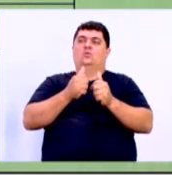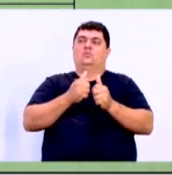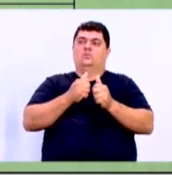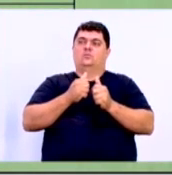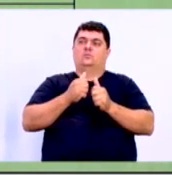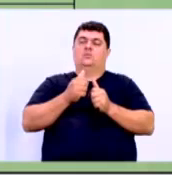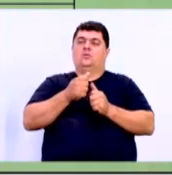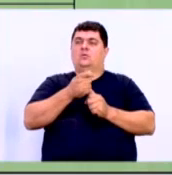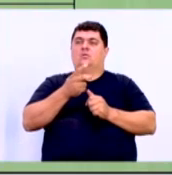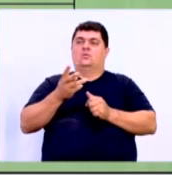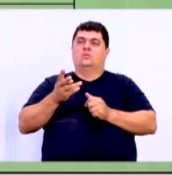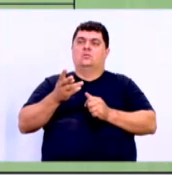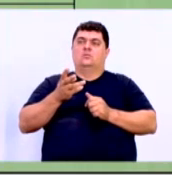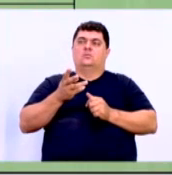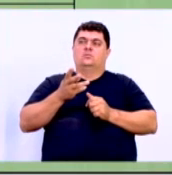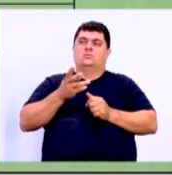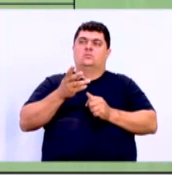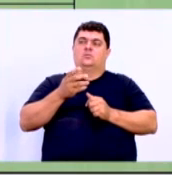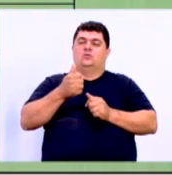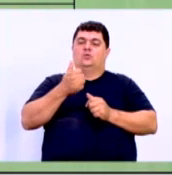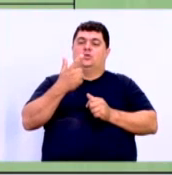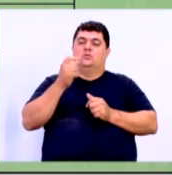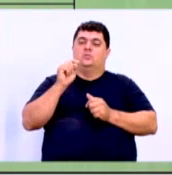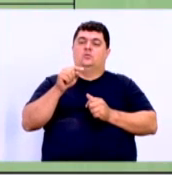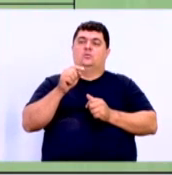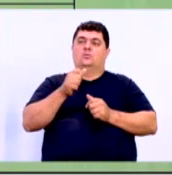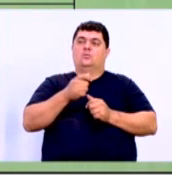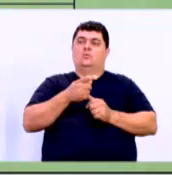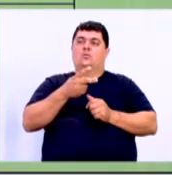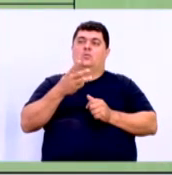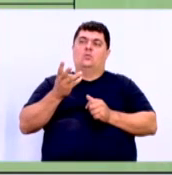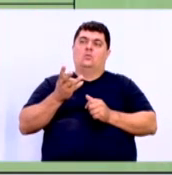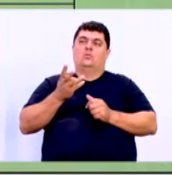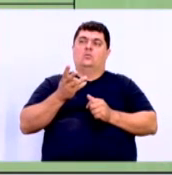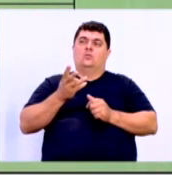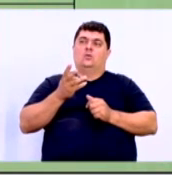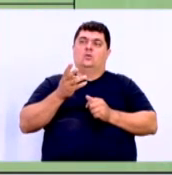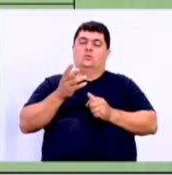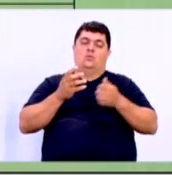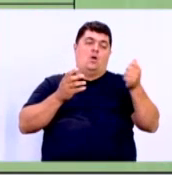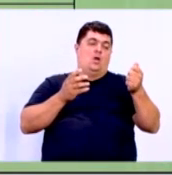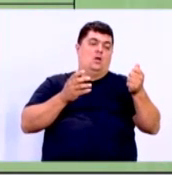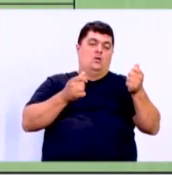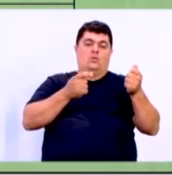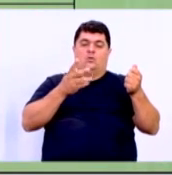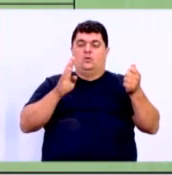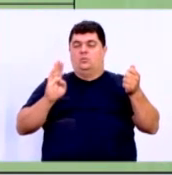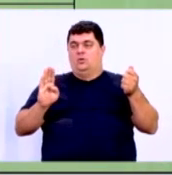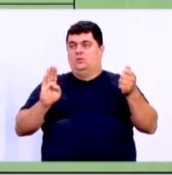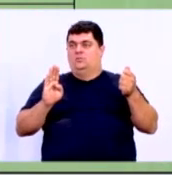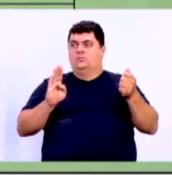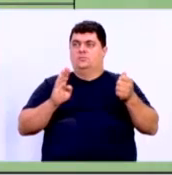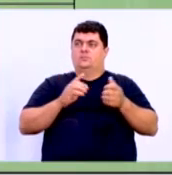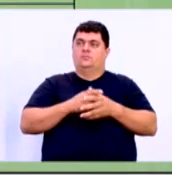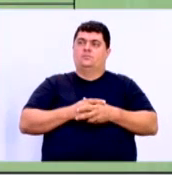Eu quero saber, desses 12 mil, quanto foi para A, quanto foi para B.